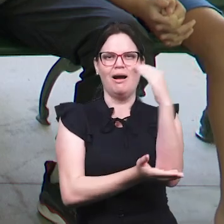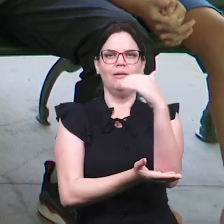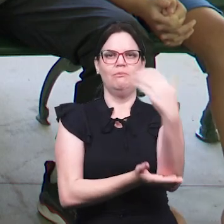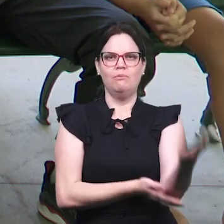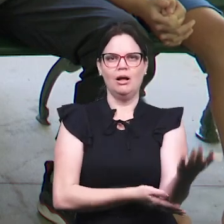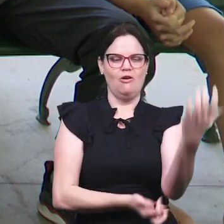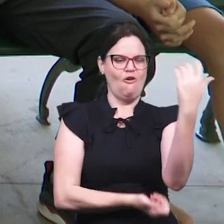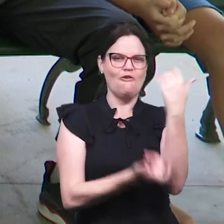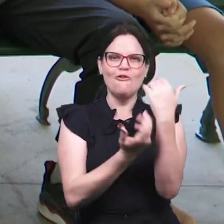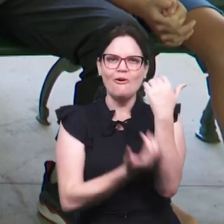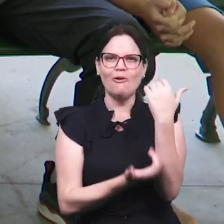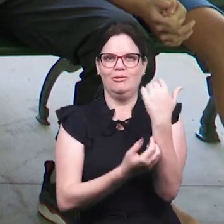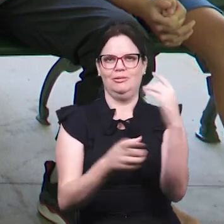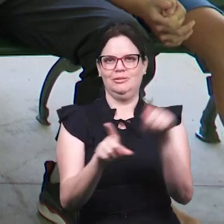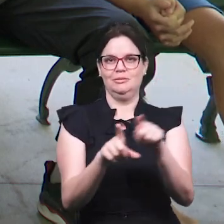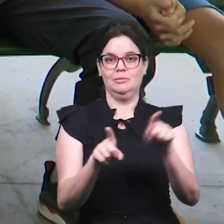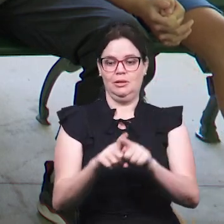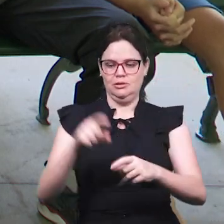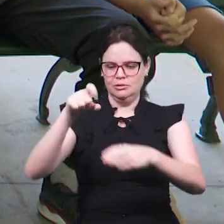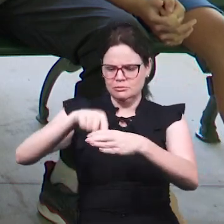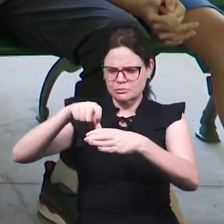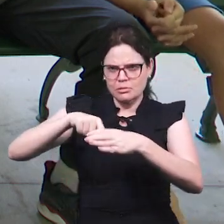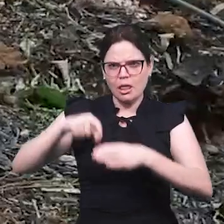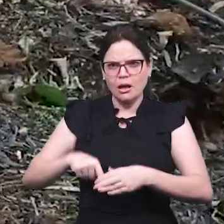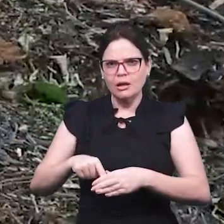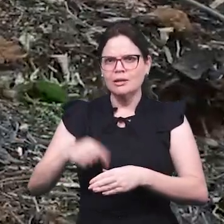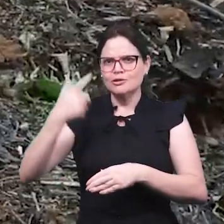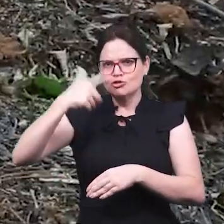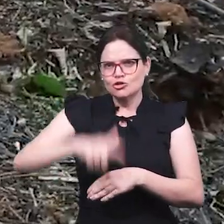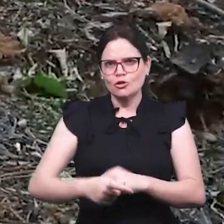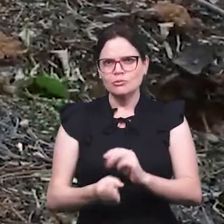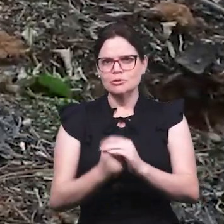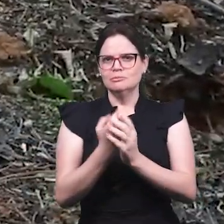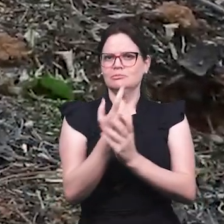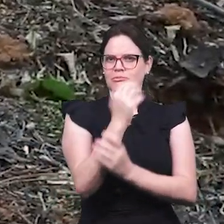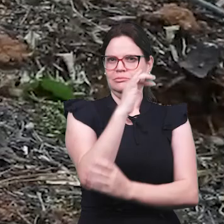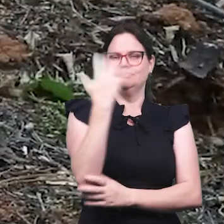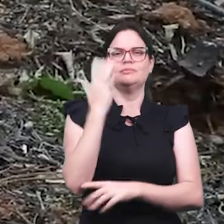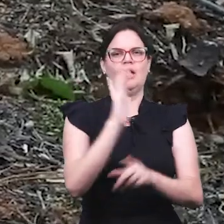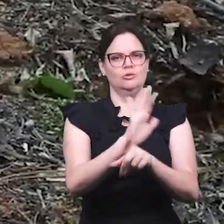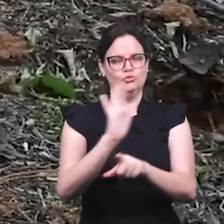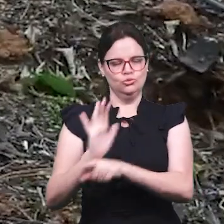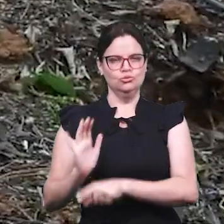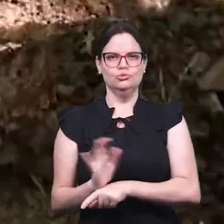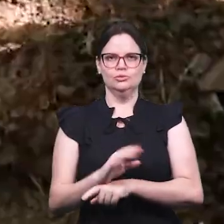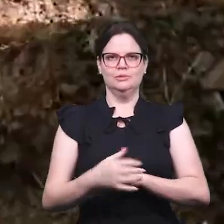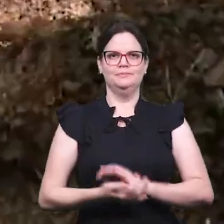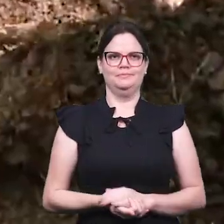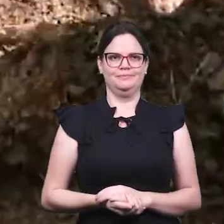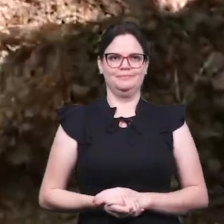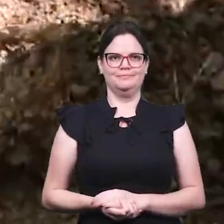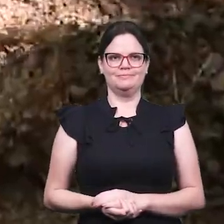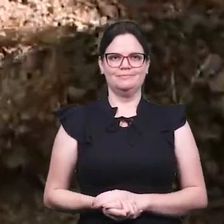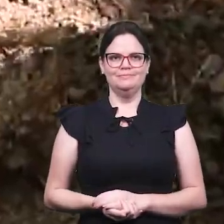estão pegando fogo e a gente plantando essas plantas faz uma ajuda para o meio ambiente.